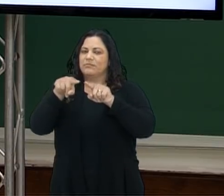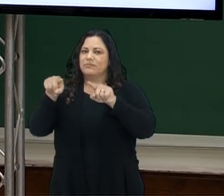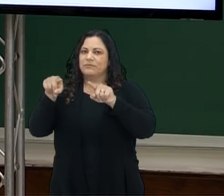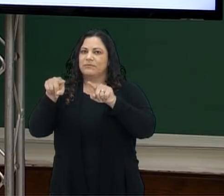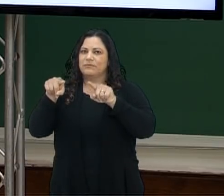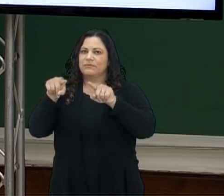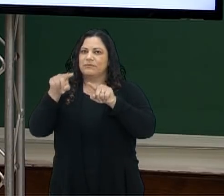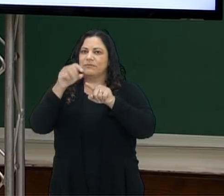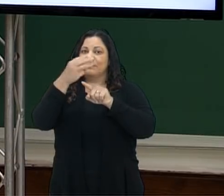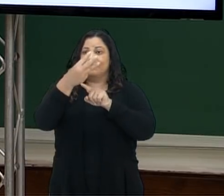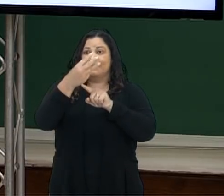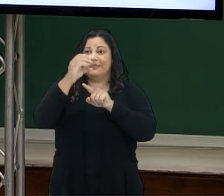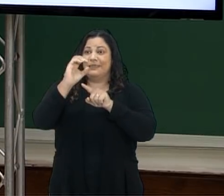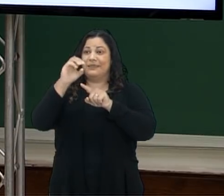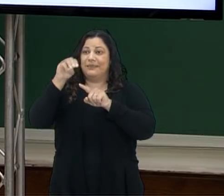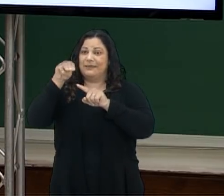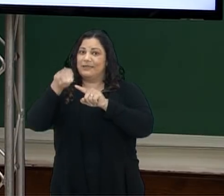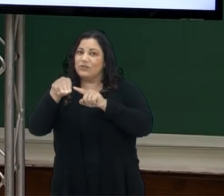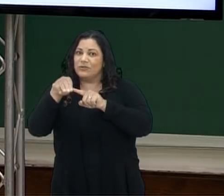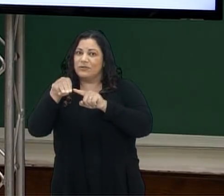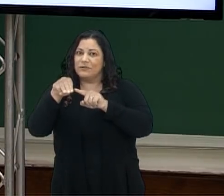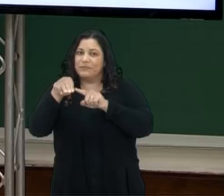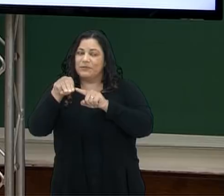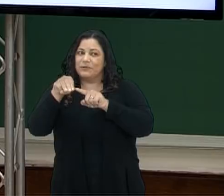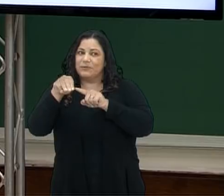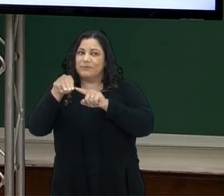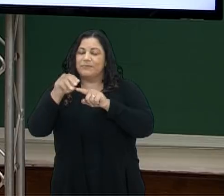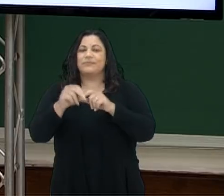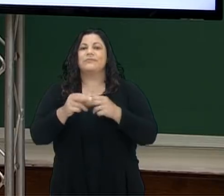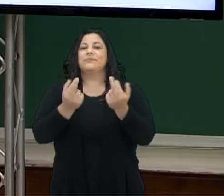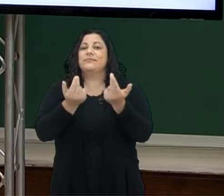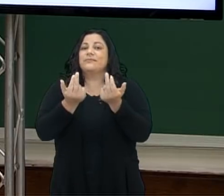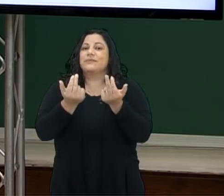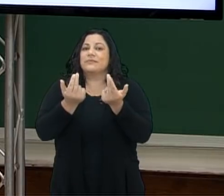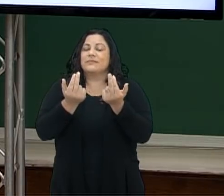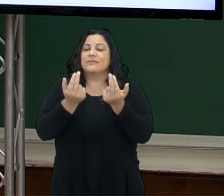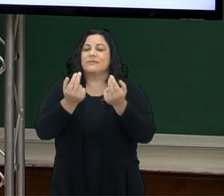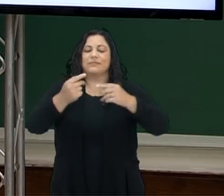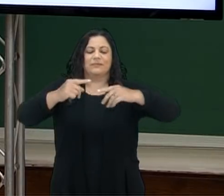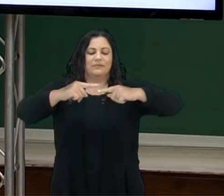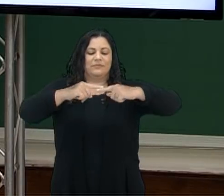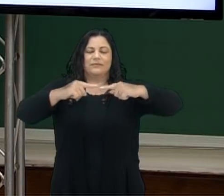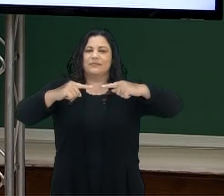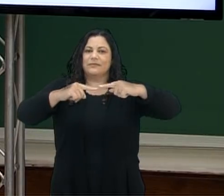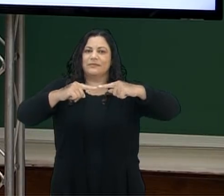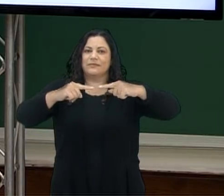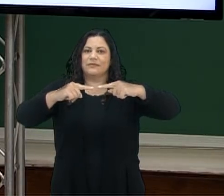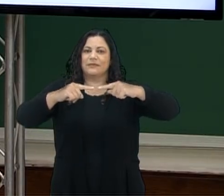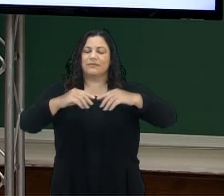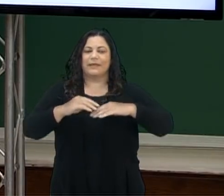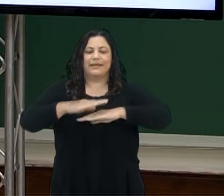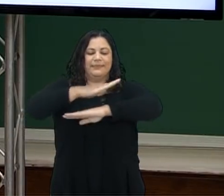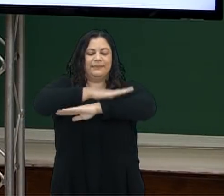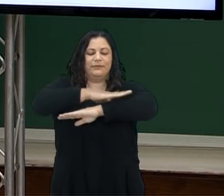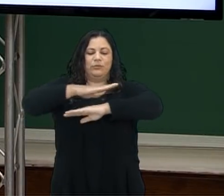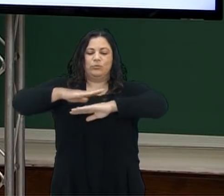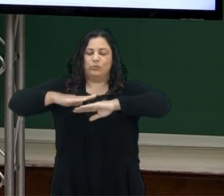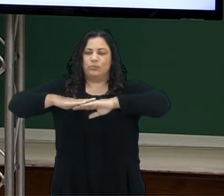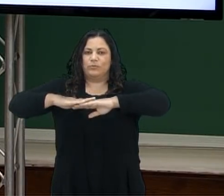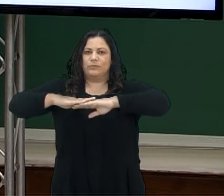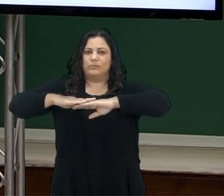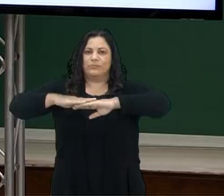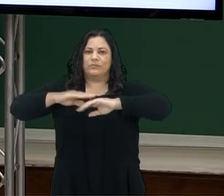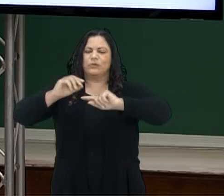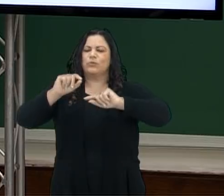traça a circunferência usando essa medida. Ainda com a mesma medida aberta no seu compasso, você vai colocar a ponta seca no ponto